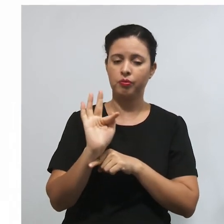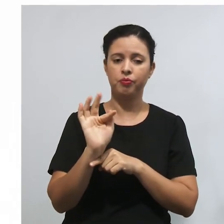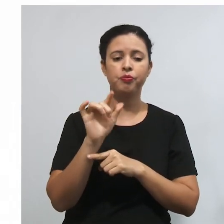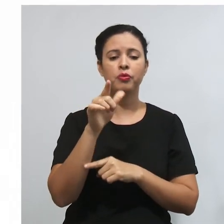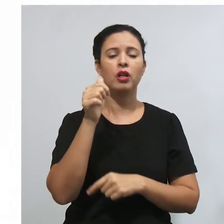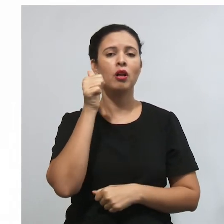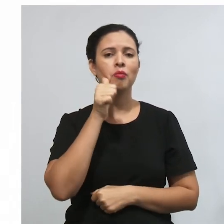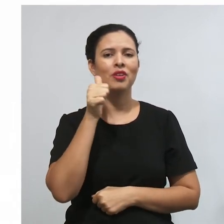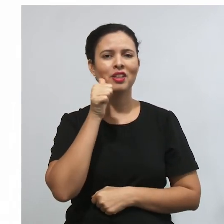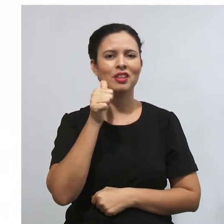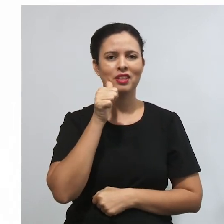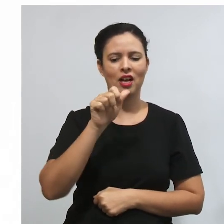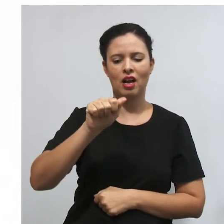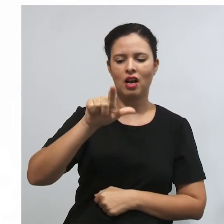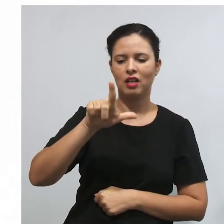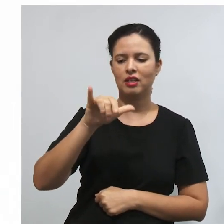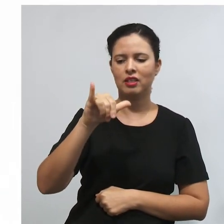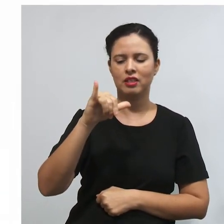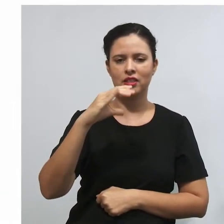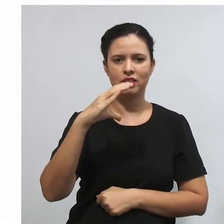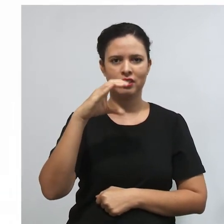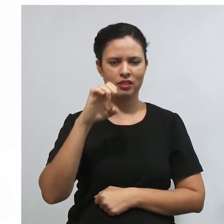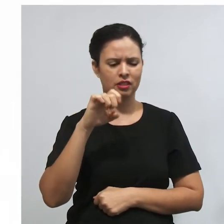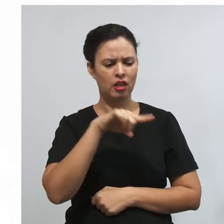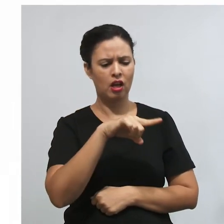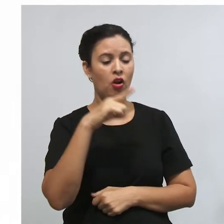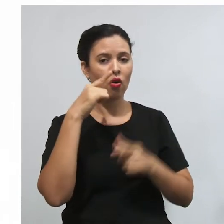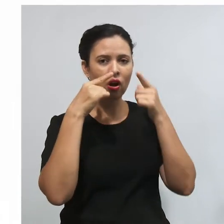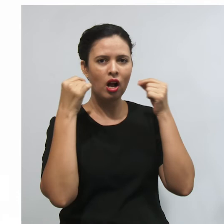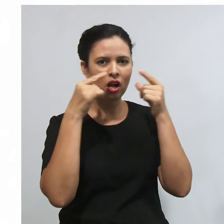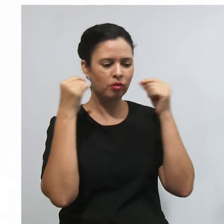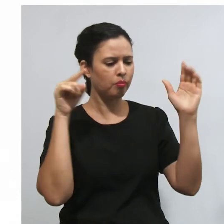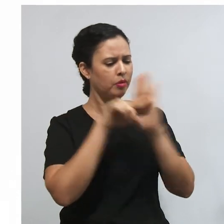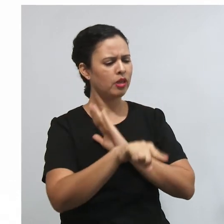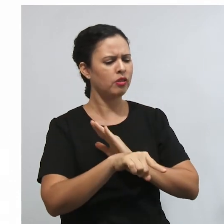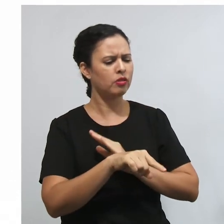Alice encontra um gato e faz a seguinte pergunta para o gato.